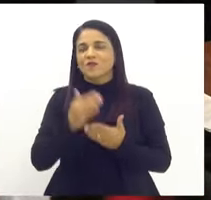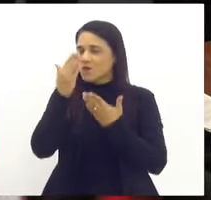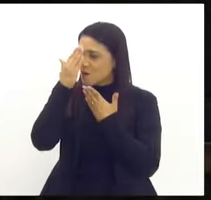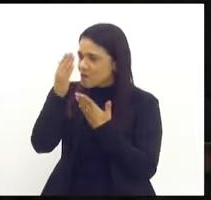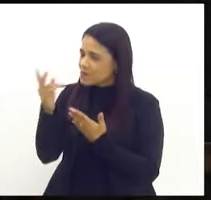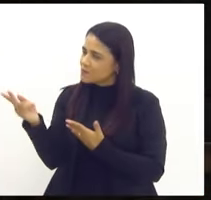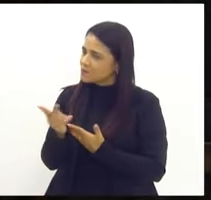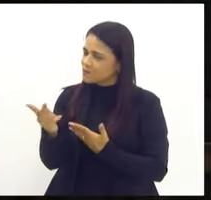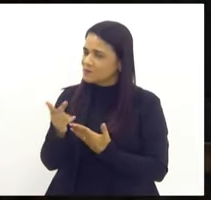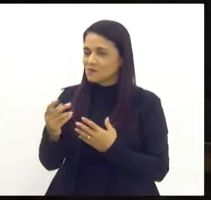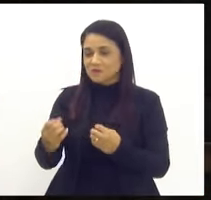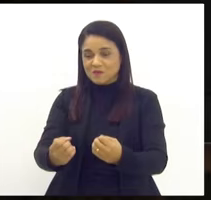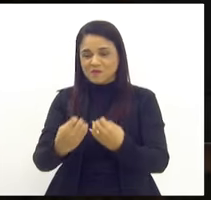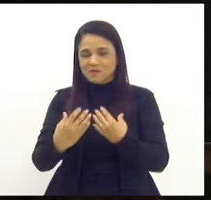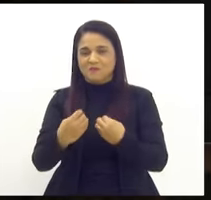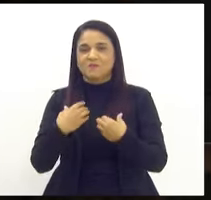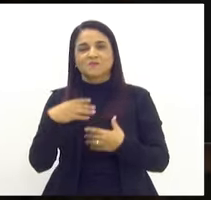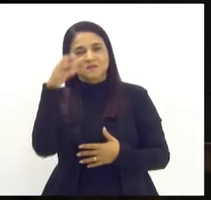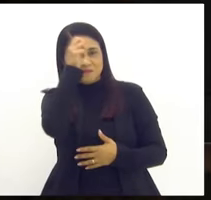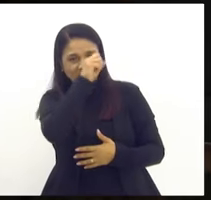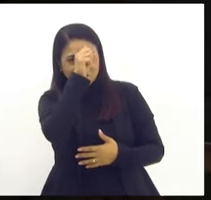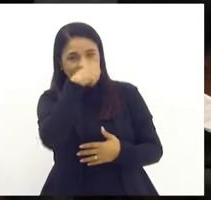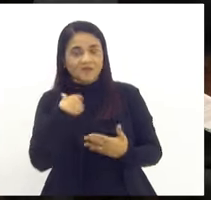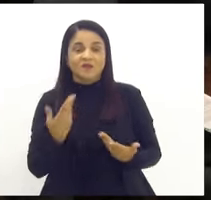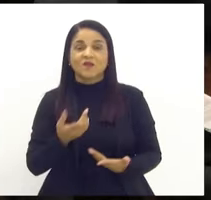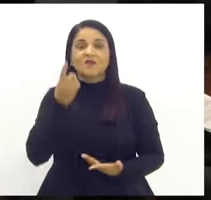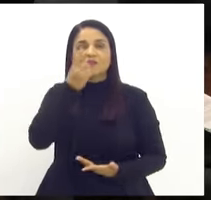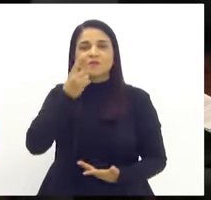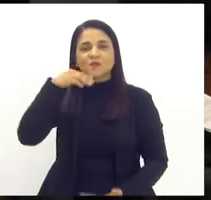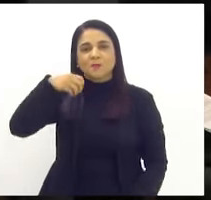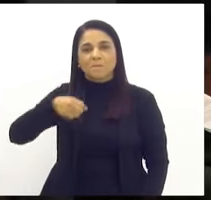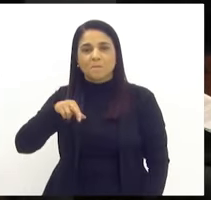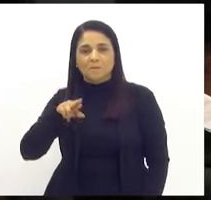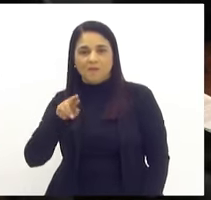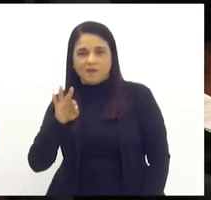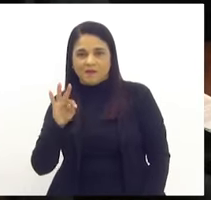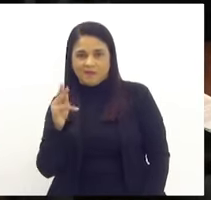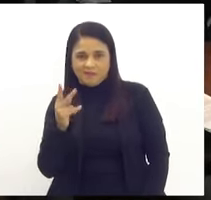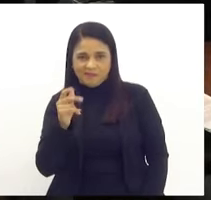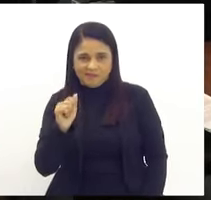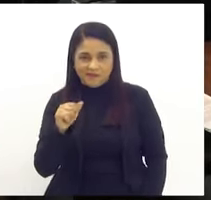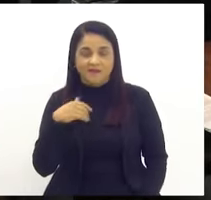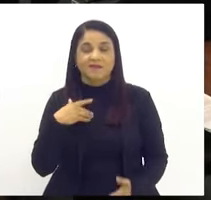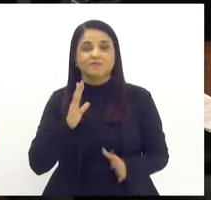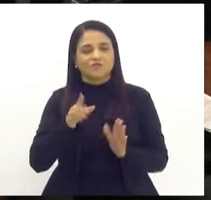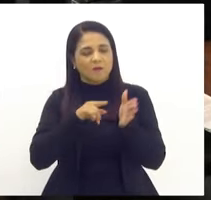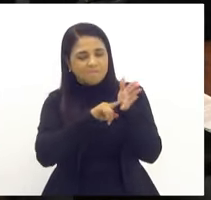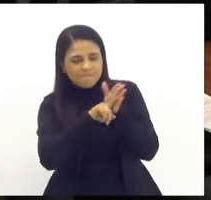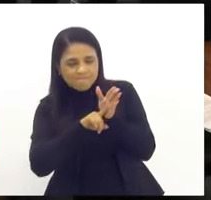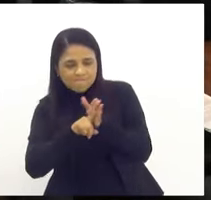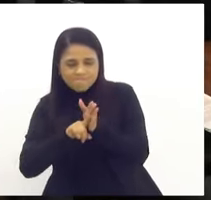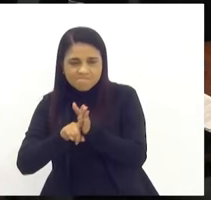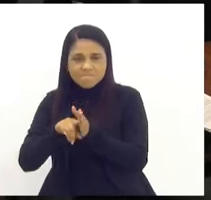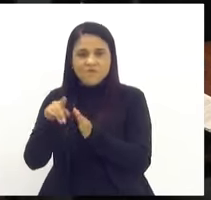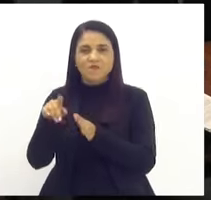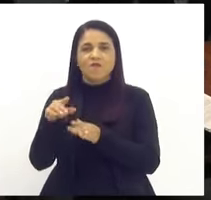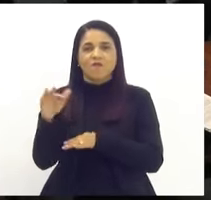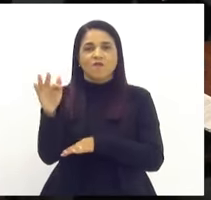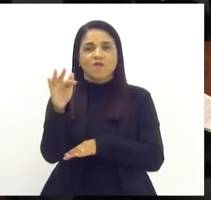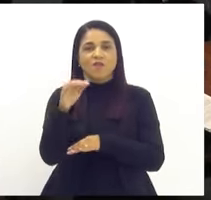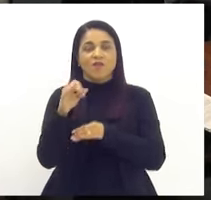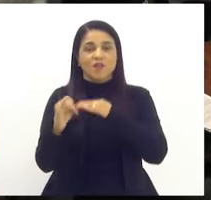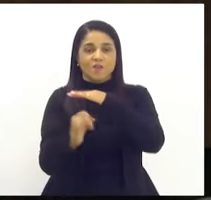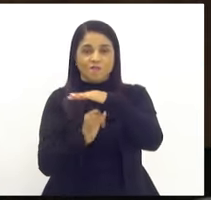aula deputada Presidente eu já fiz aqui uma consulta informal a alguns